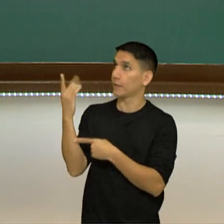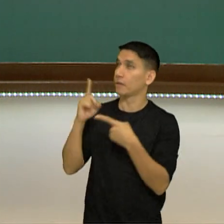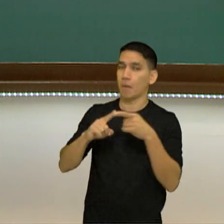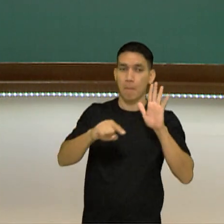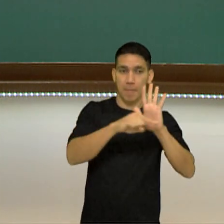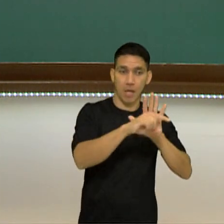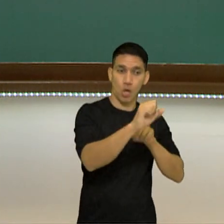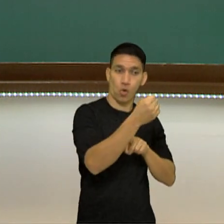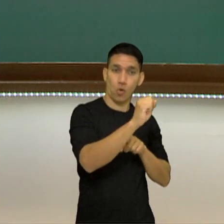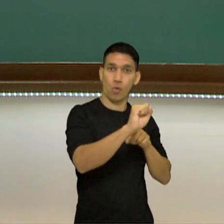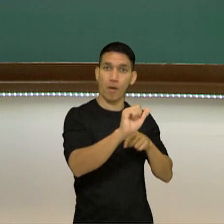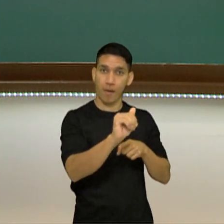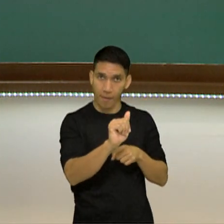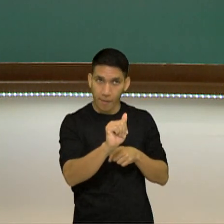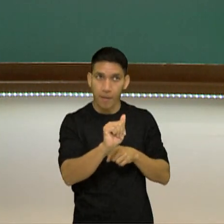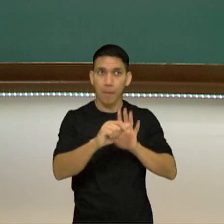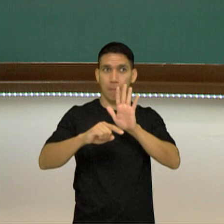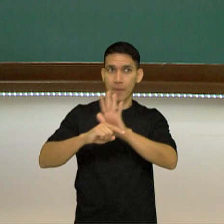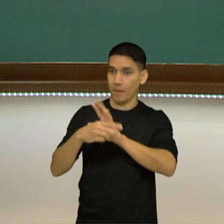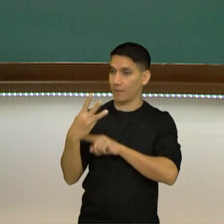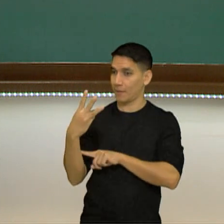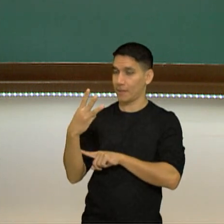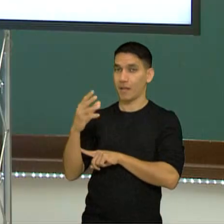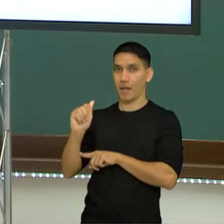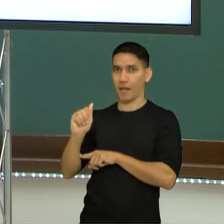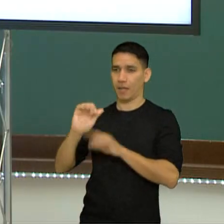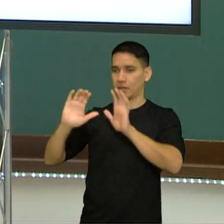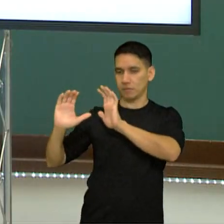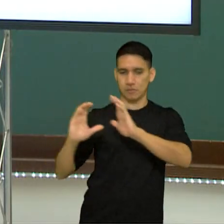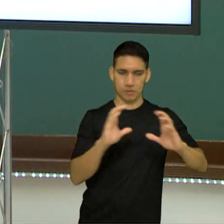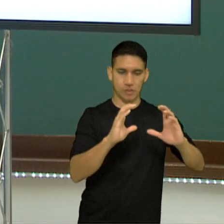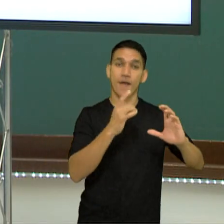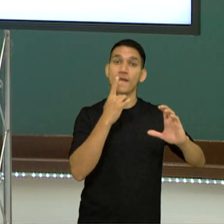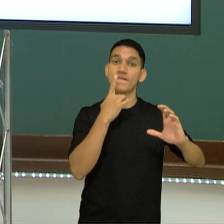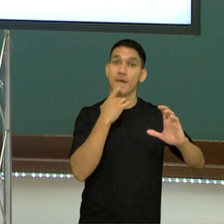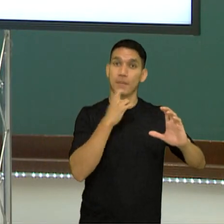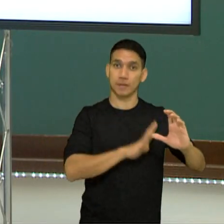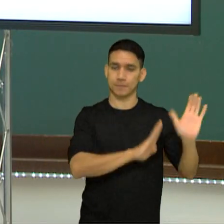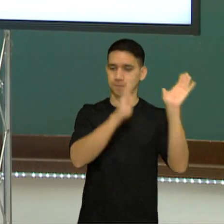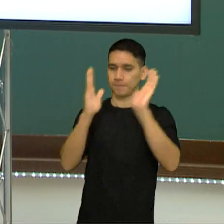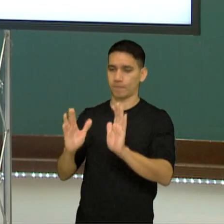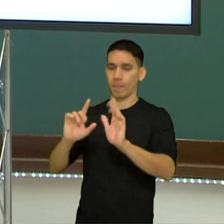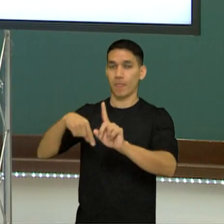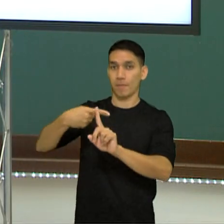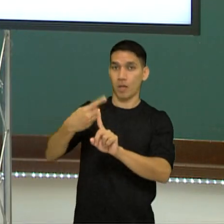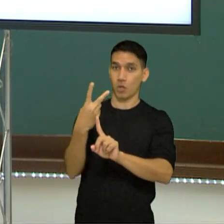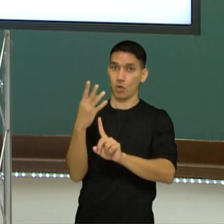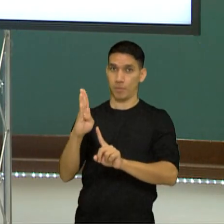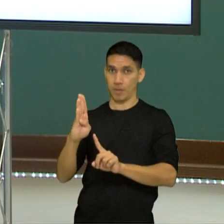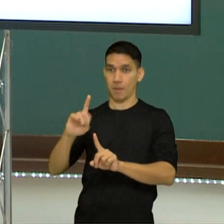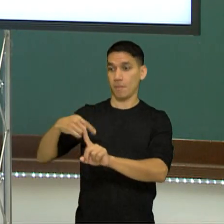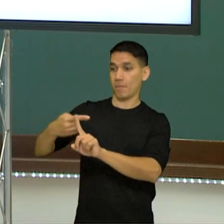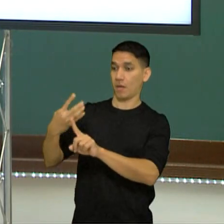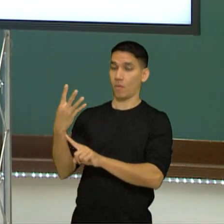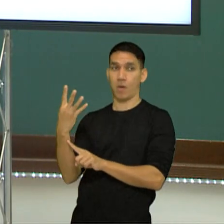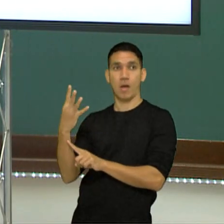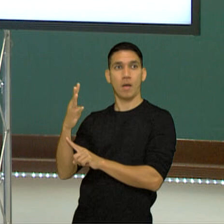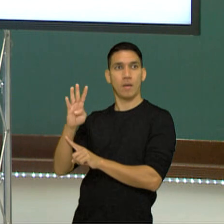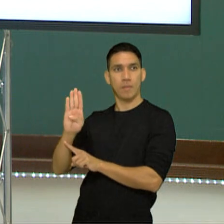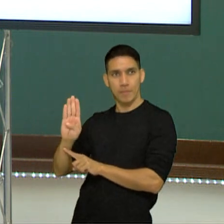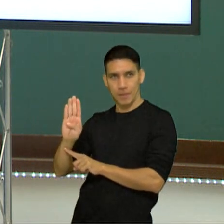o menos oito a ou menos três lá eu ajuntei aqui vermelho o mais 2B com mais quatro meses juntei em